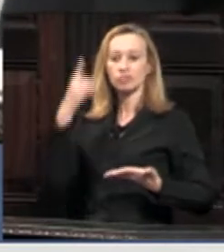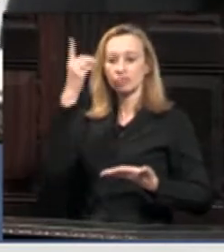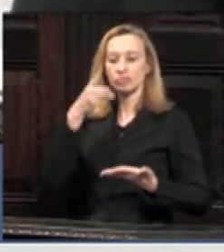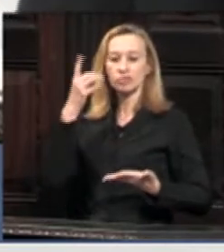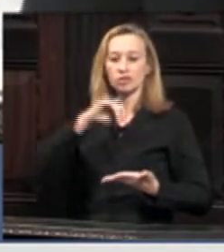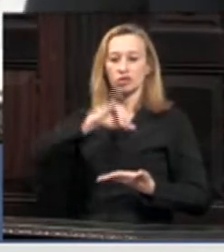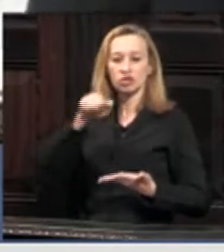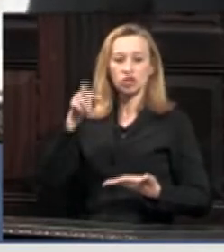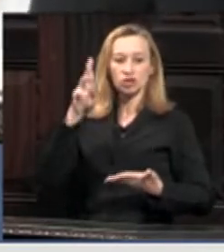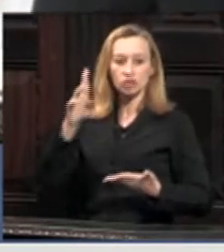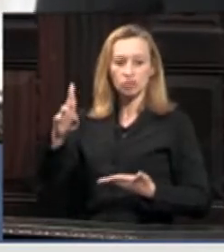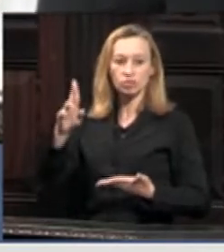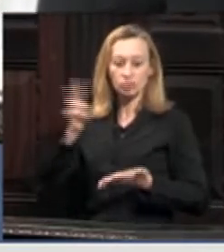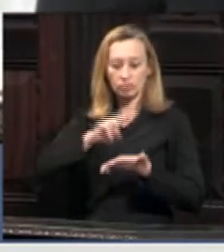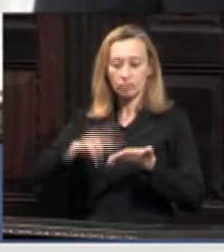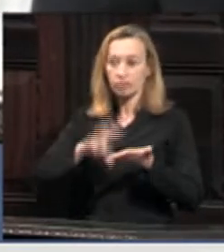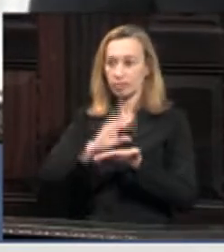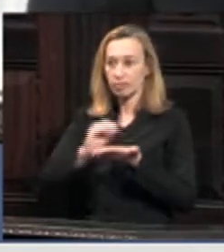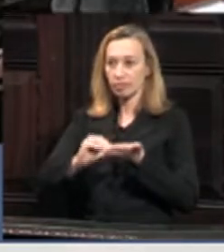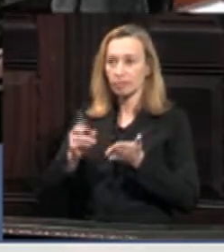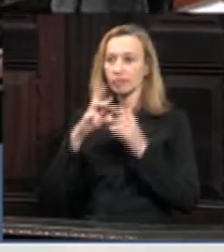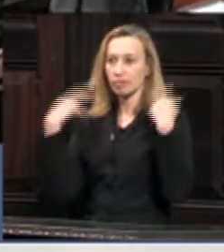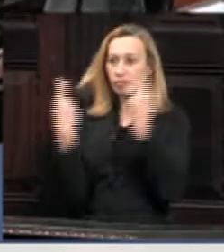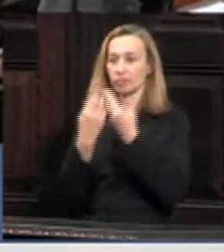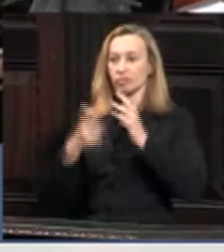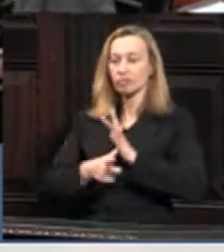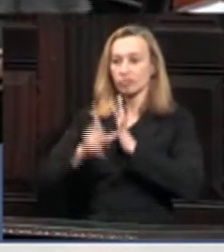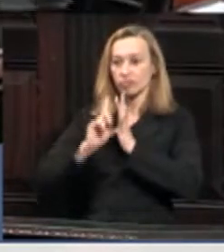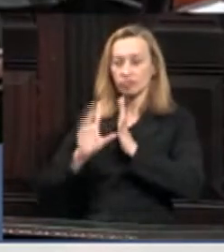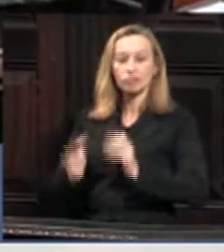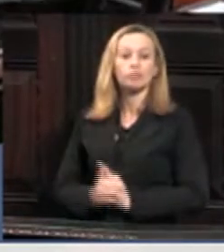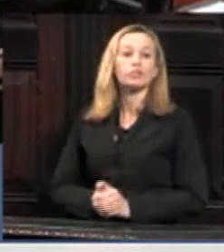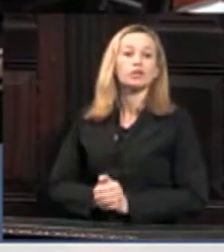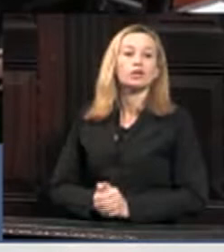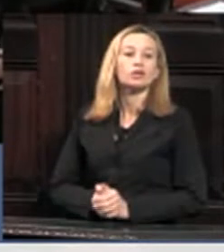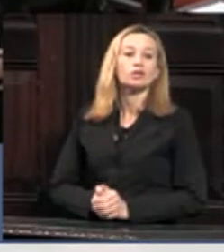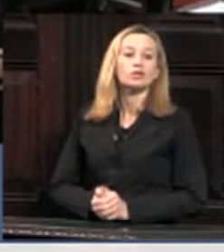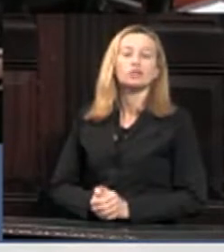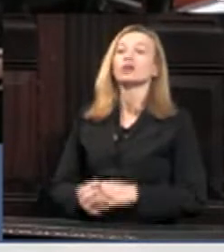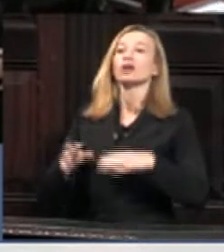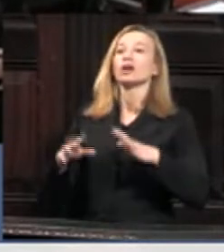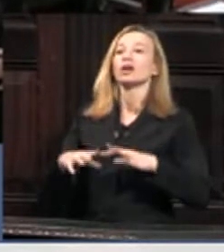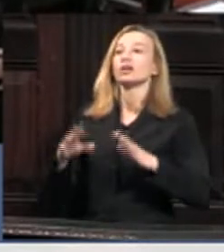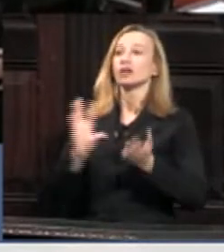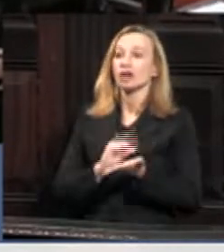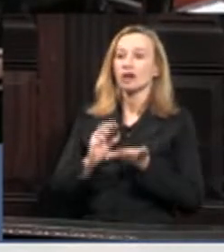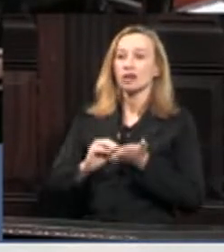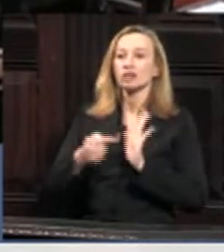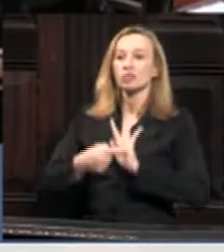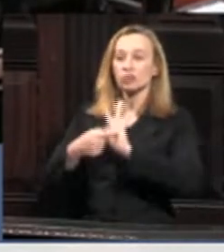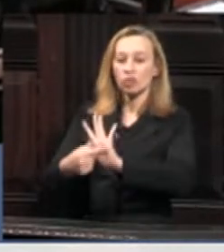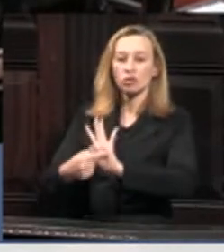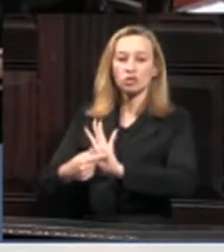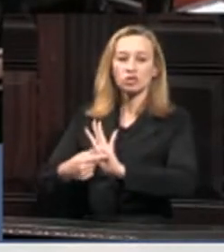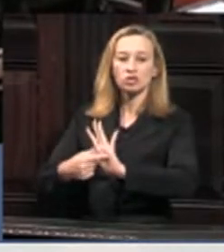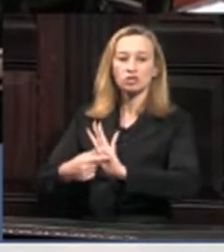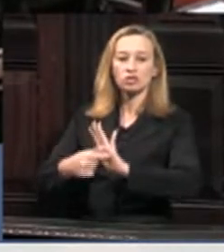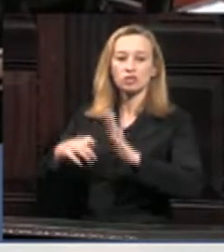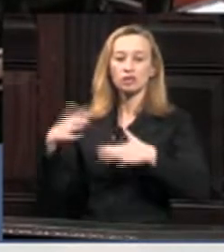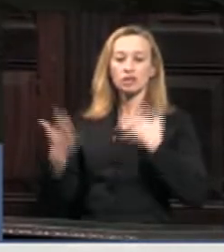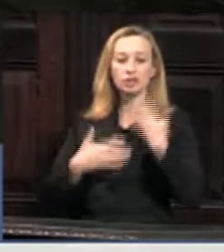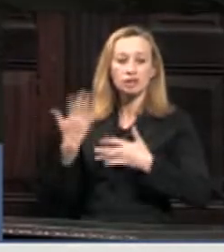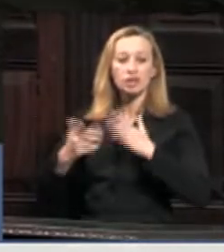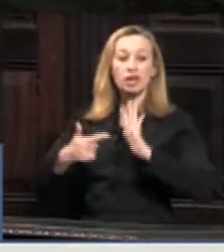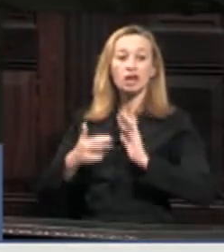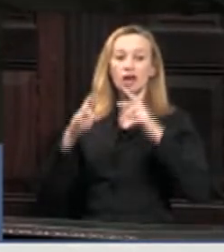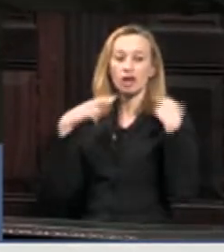fazer a leitura da ata da sessão anterior. Senhor presidente, a ata reflete com exatidão o ocorrido na 91ª sessão